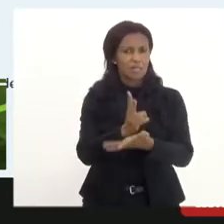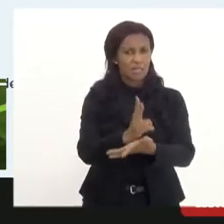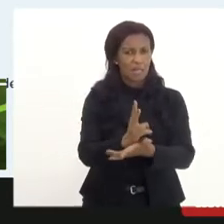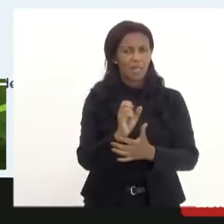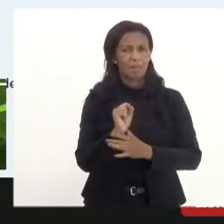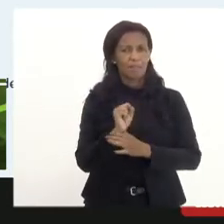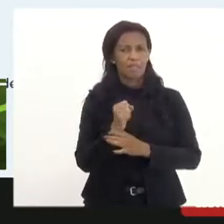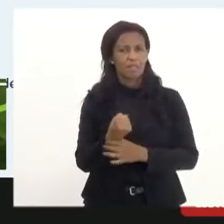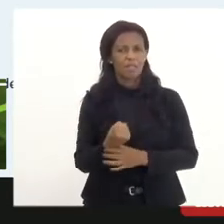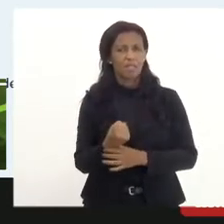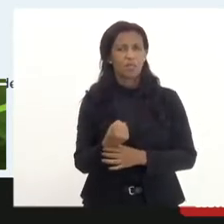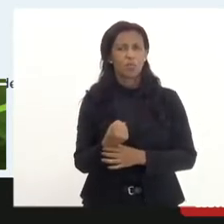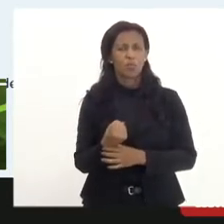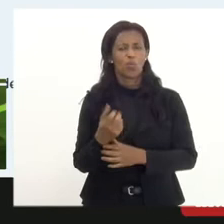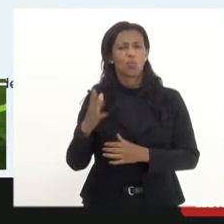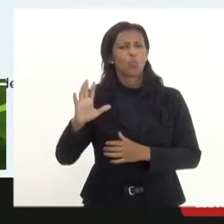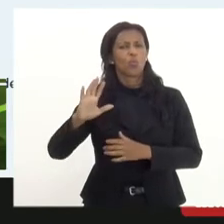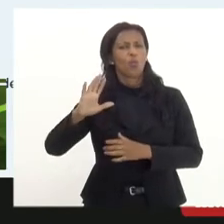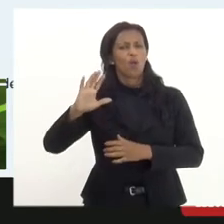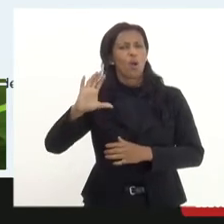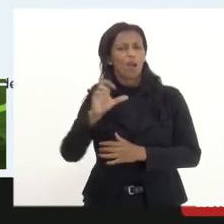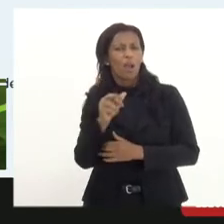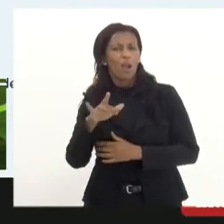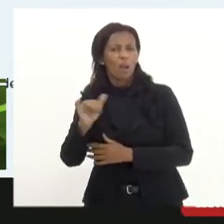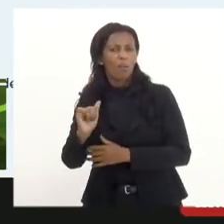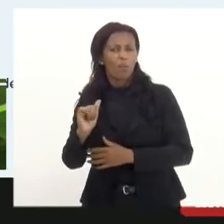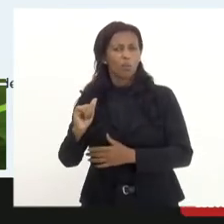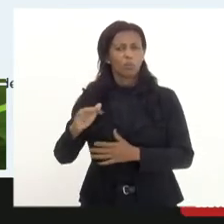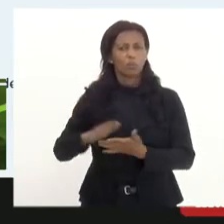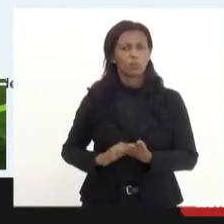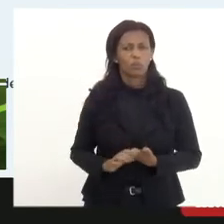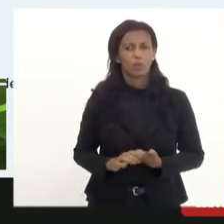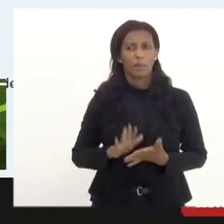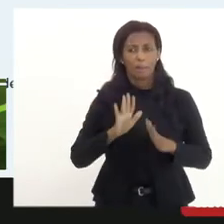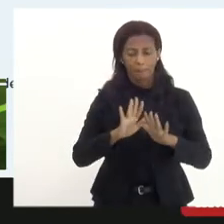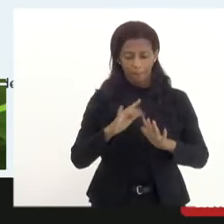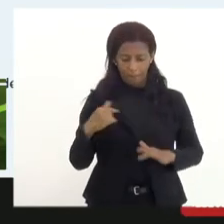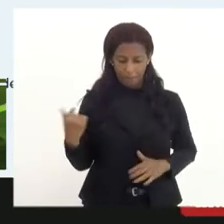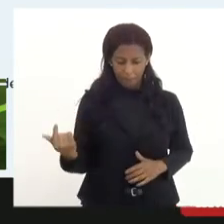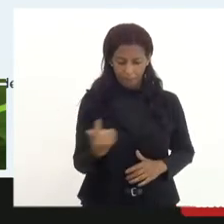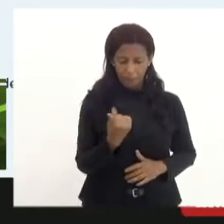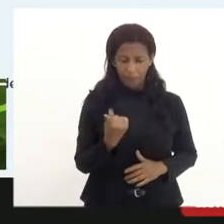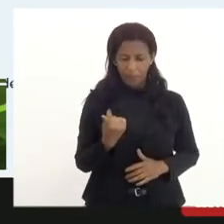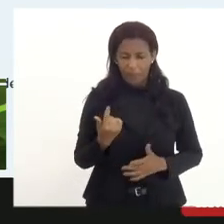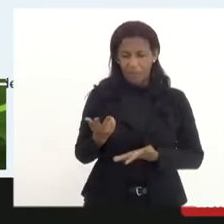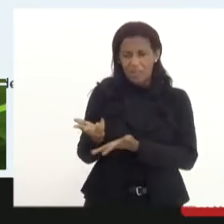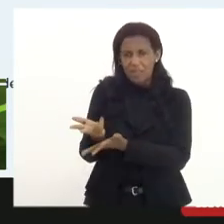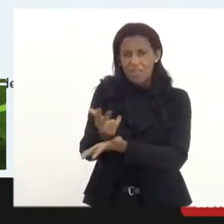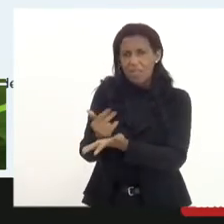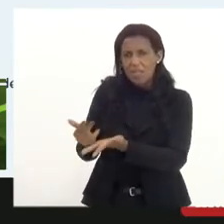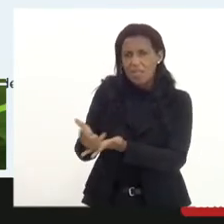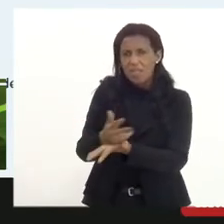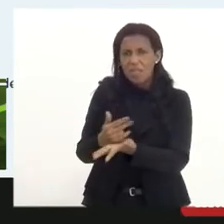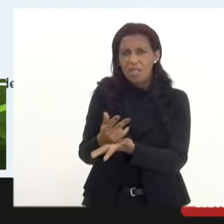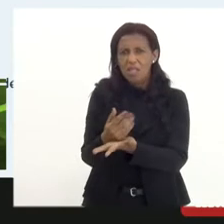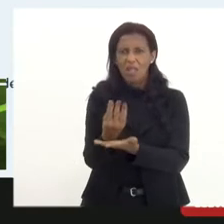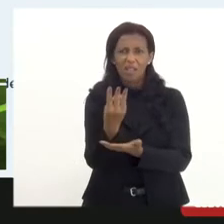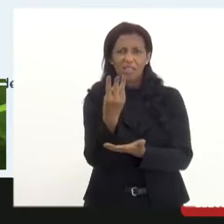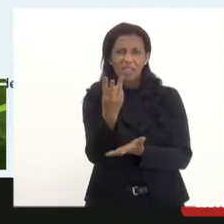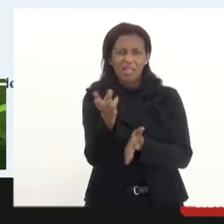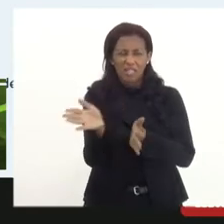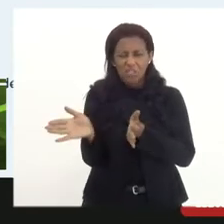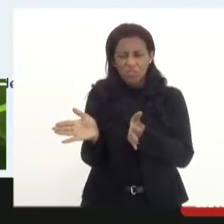e baixo carbono. Esses pilares continuam firmes, mas o Anders desenhou 3 linhas de